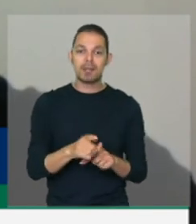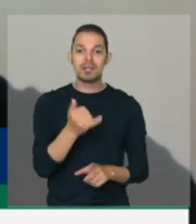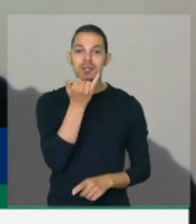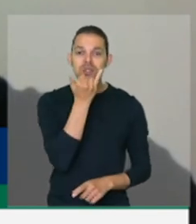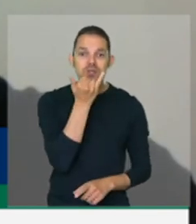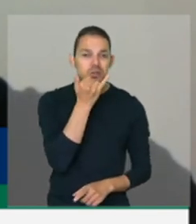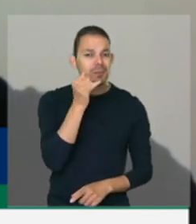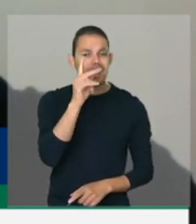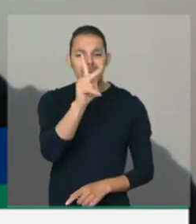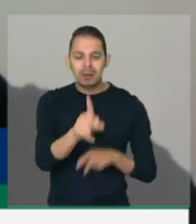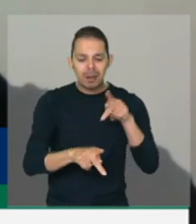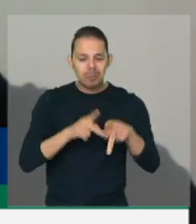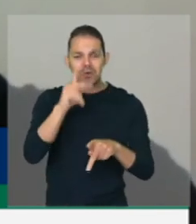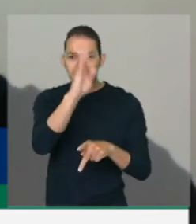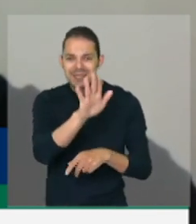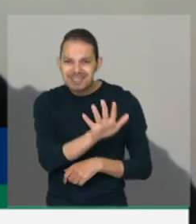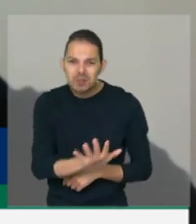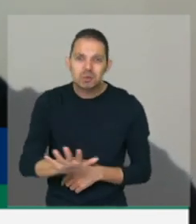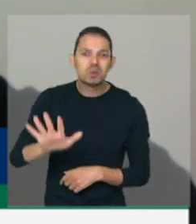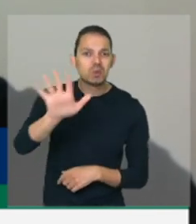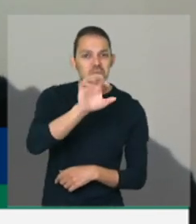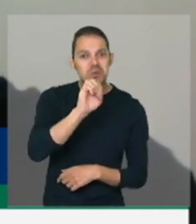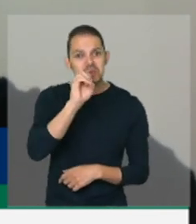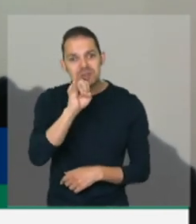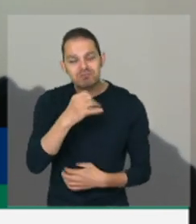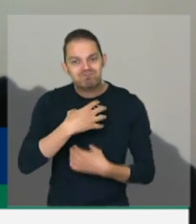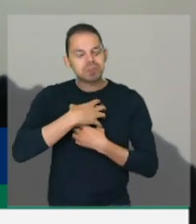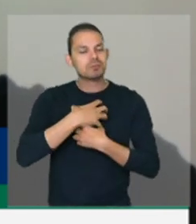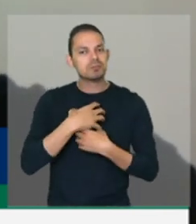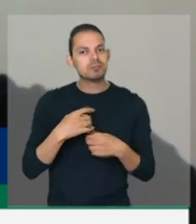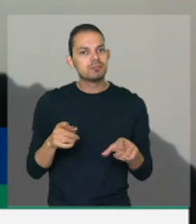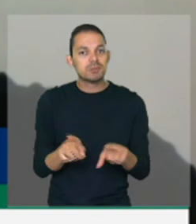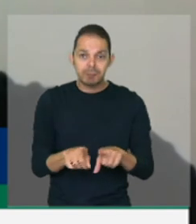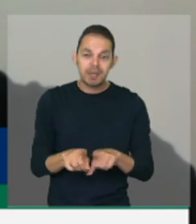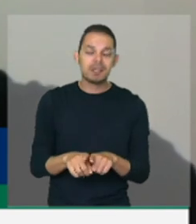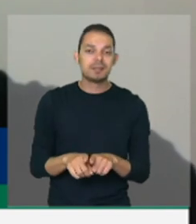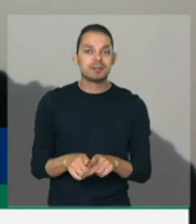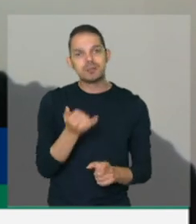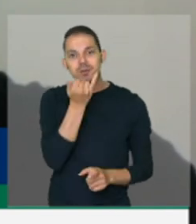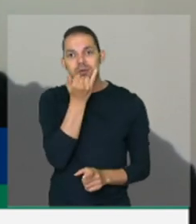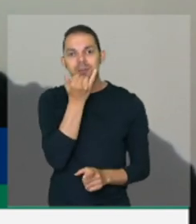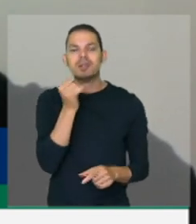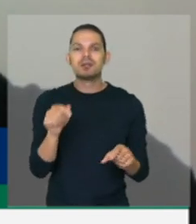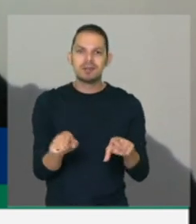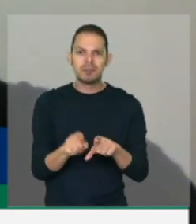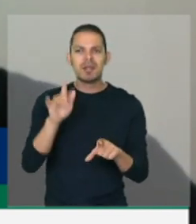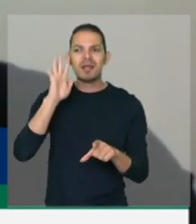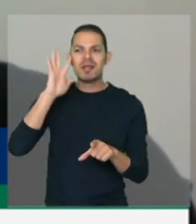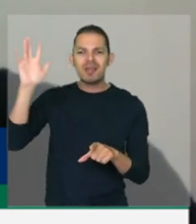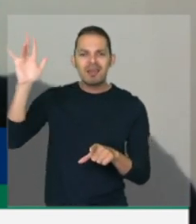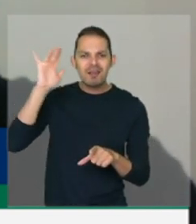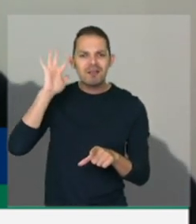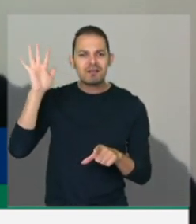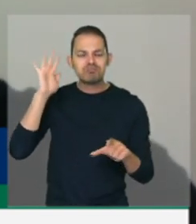povo brasileiro que assim se sentiu também. Gostaria de refletir também com os nobres pares o